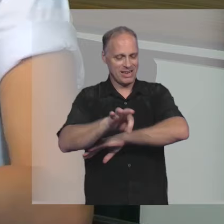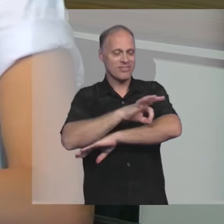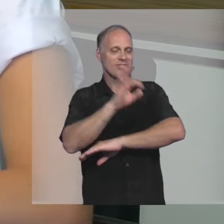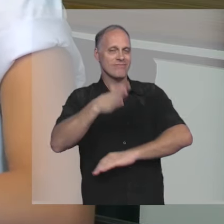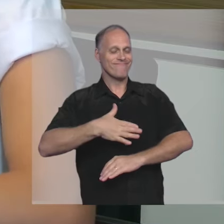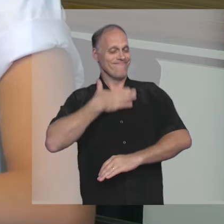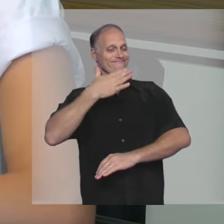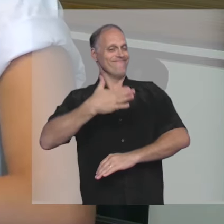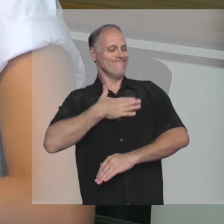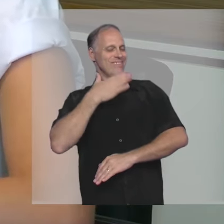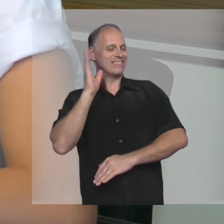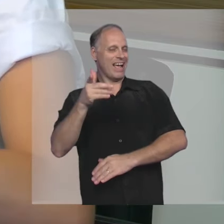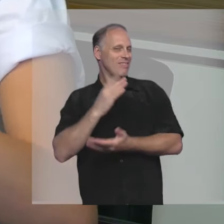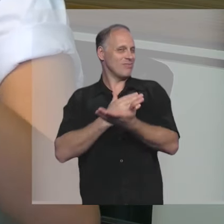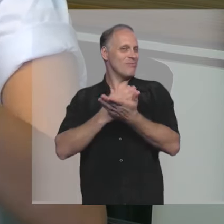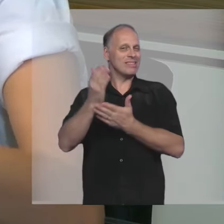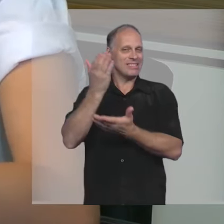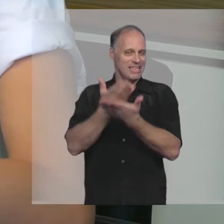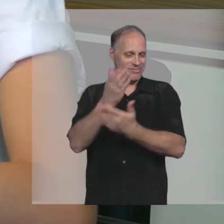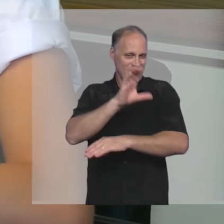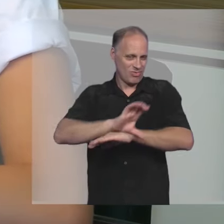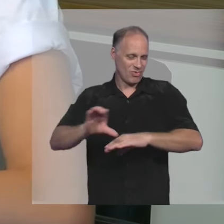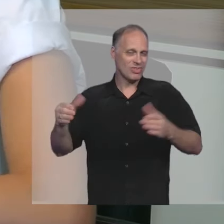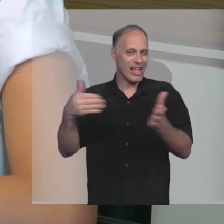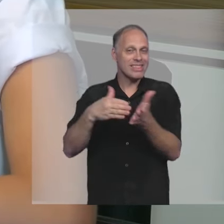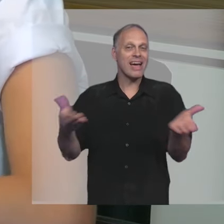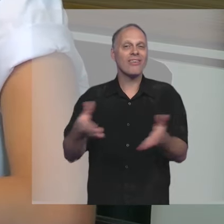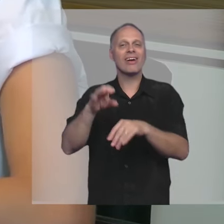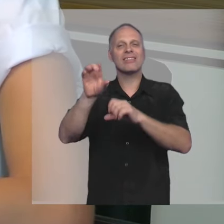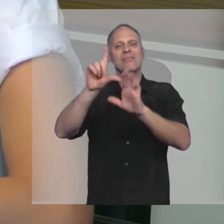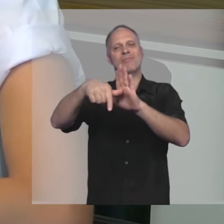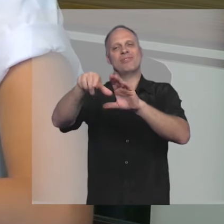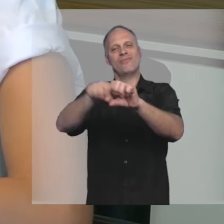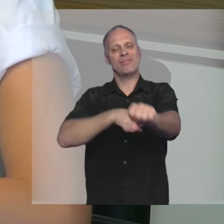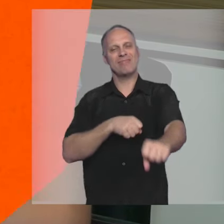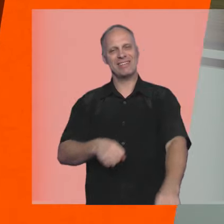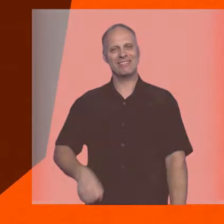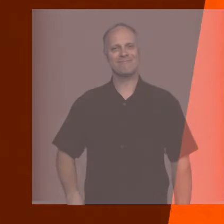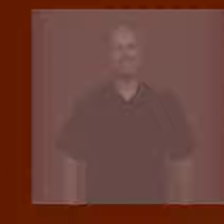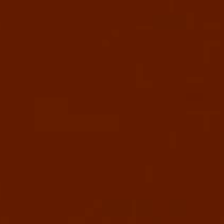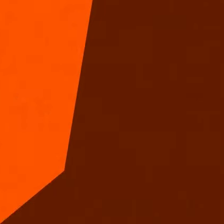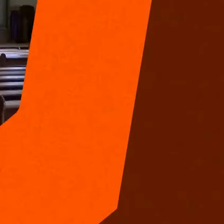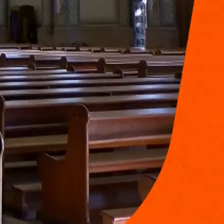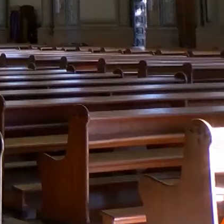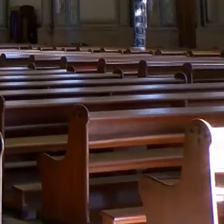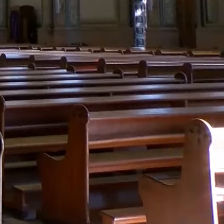me surpreendendo desde que eu entrei no curso até agora, depois de formada.